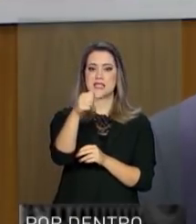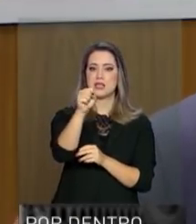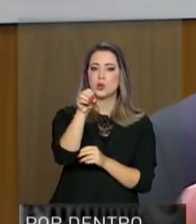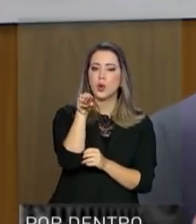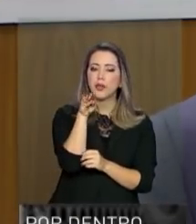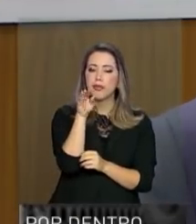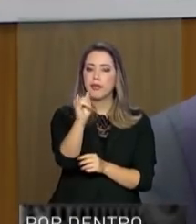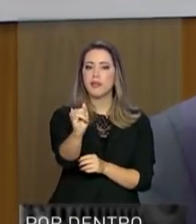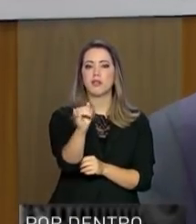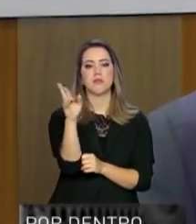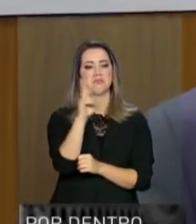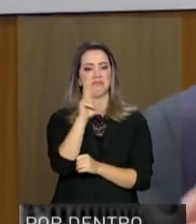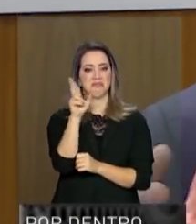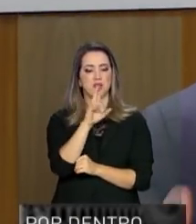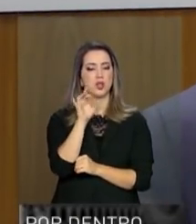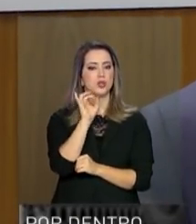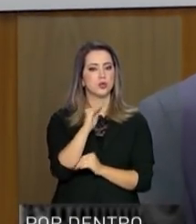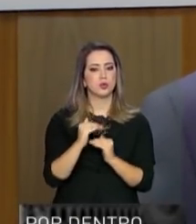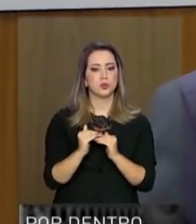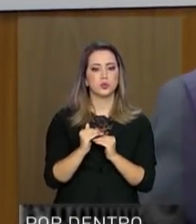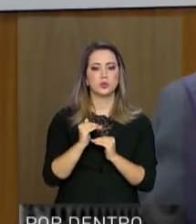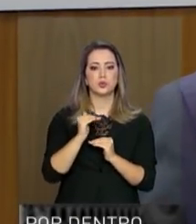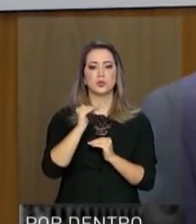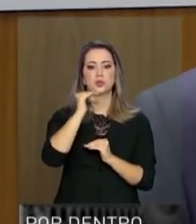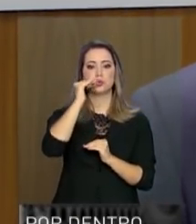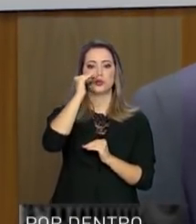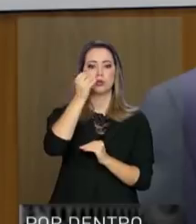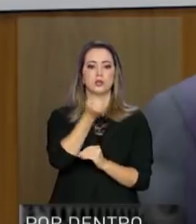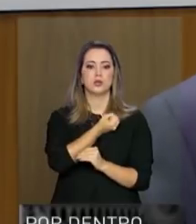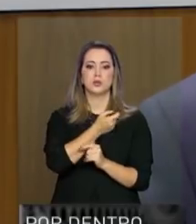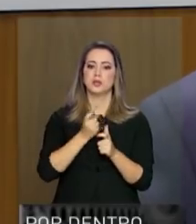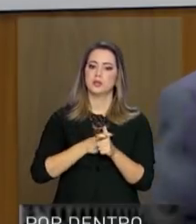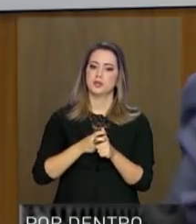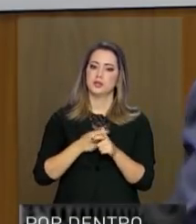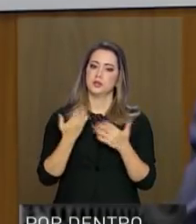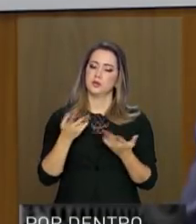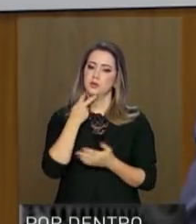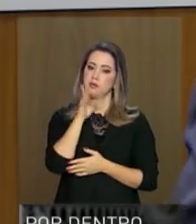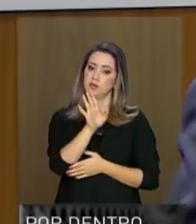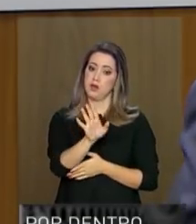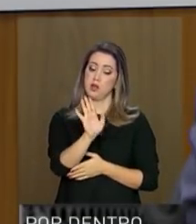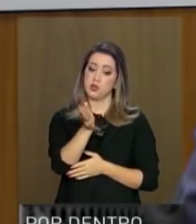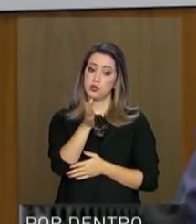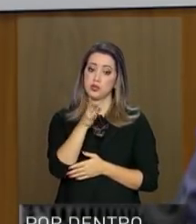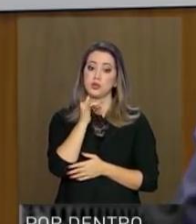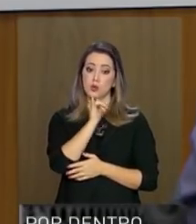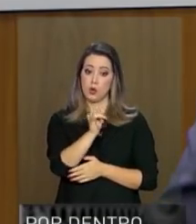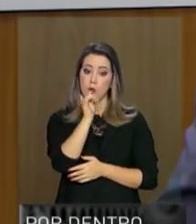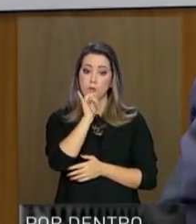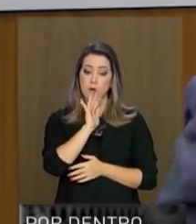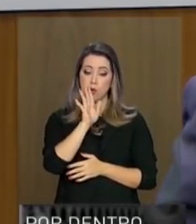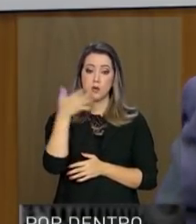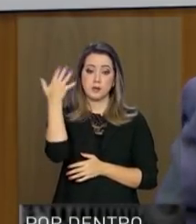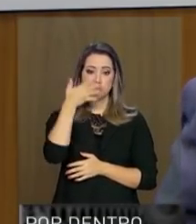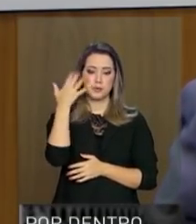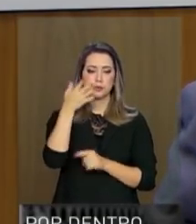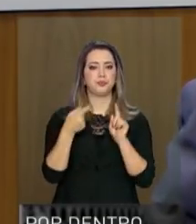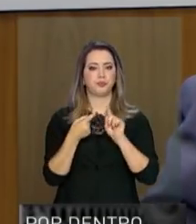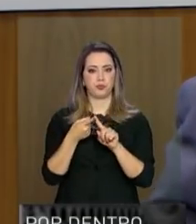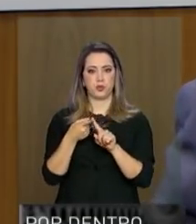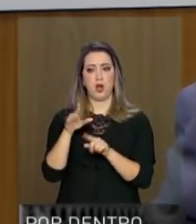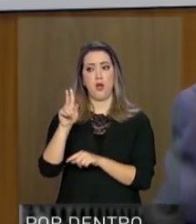R$180 bilhões. É um número que só cresce. Aí você vai falar, olha, eu já estou falando aqui o seguinte, estou falando do